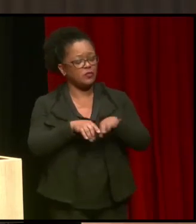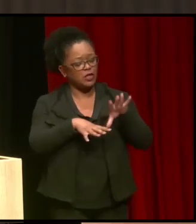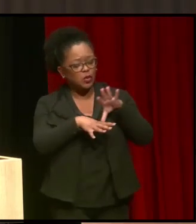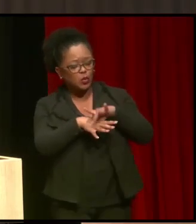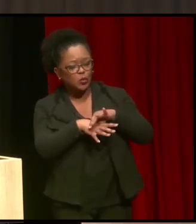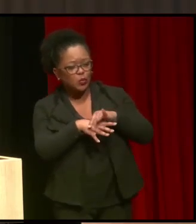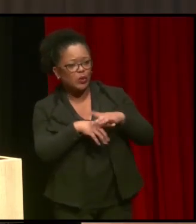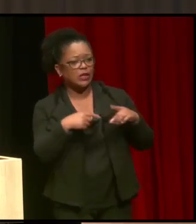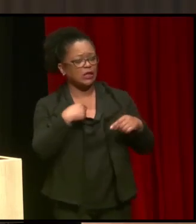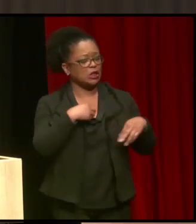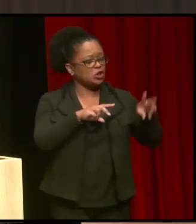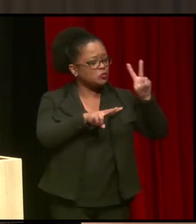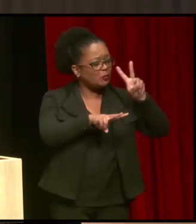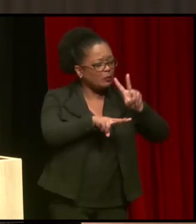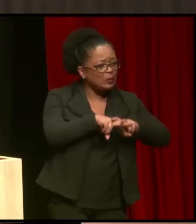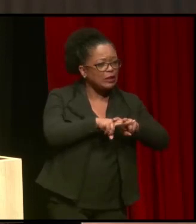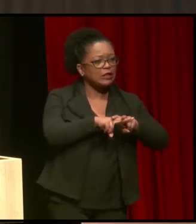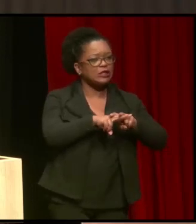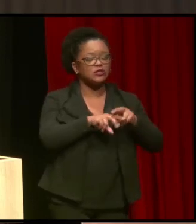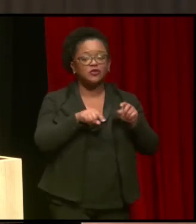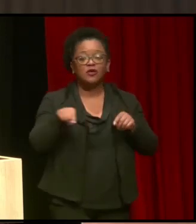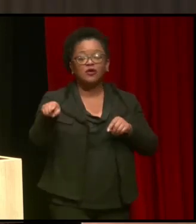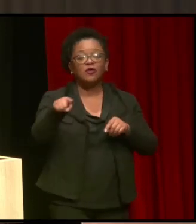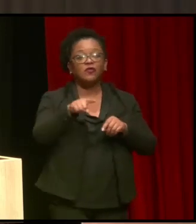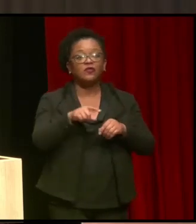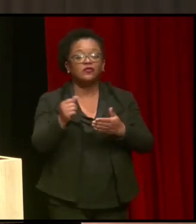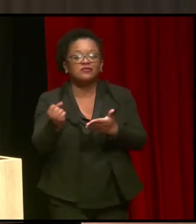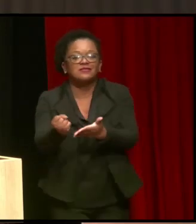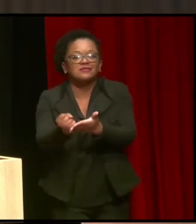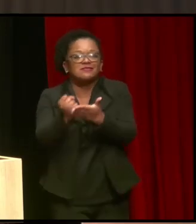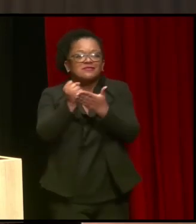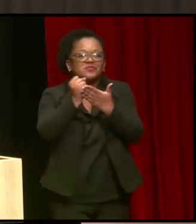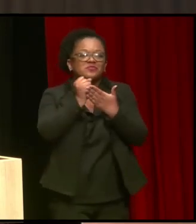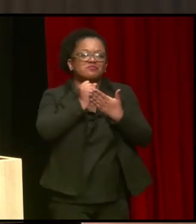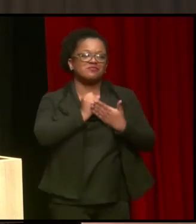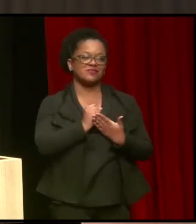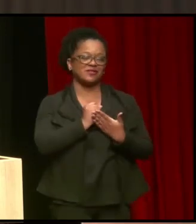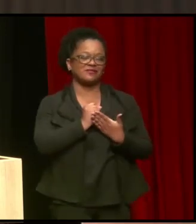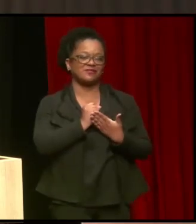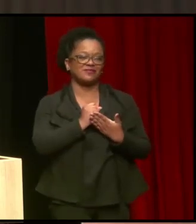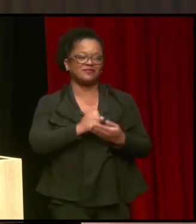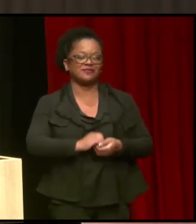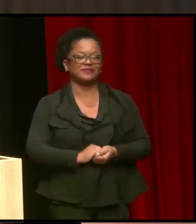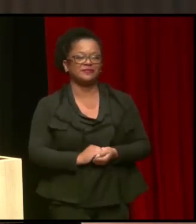de mim. Estava na cadeia e foram me visitar.